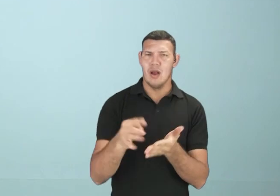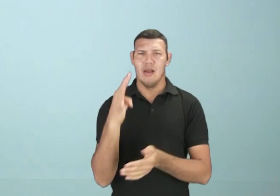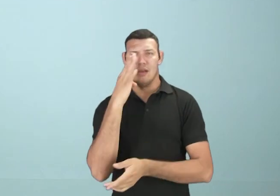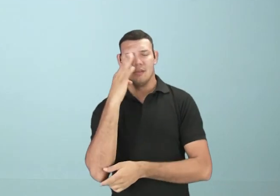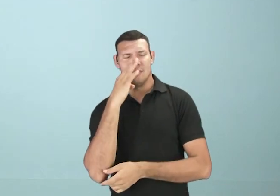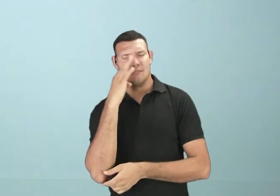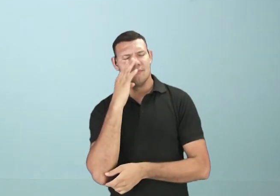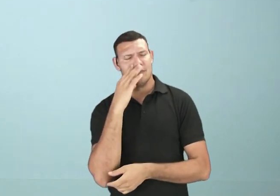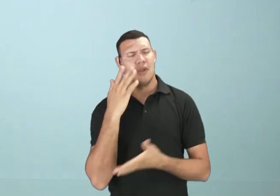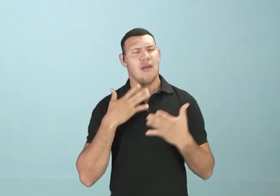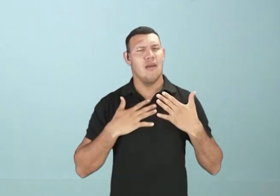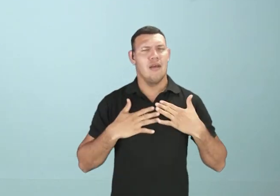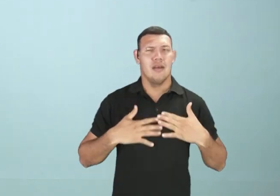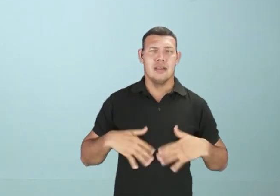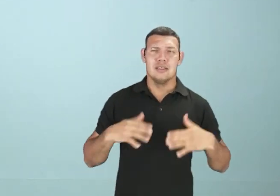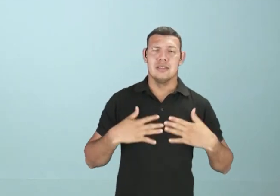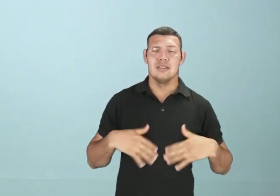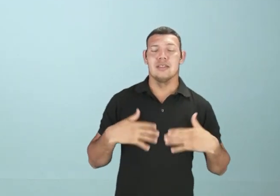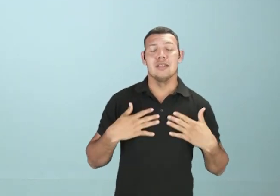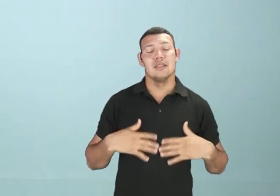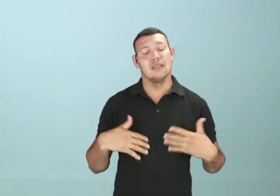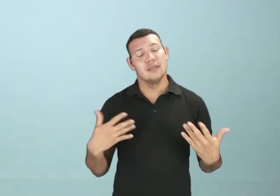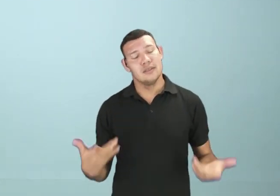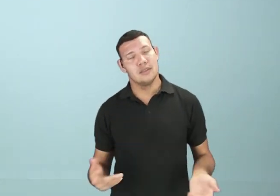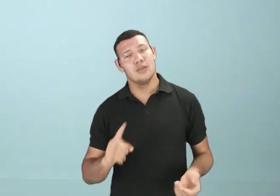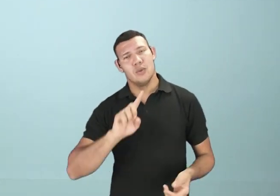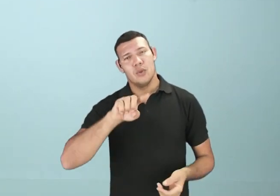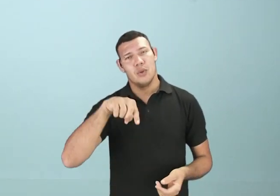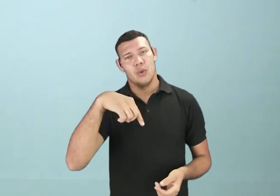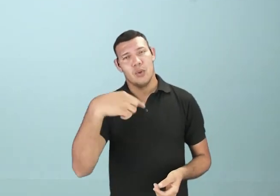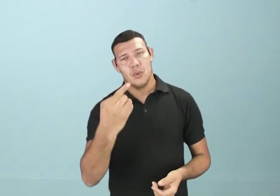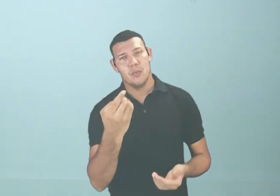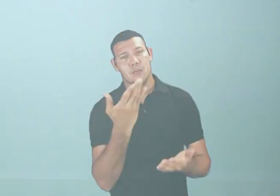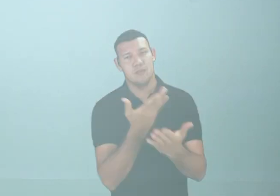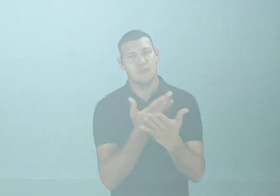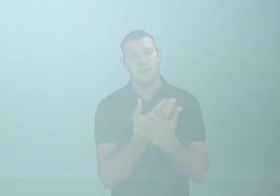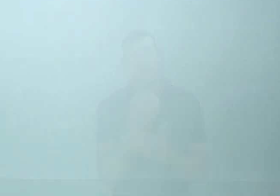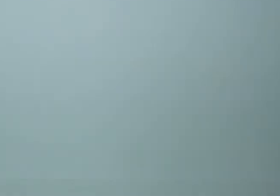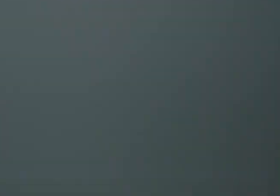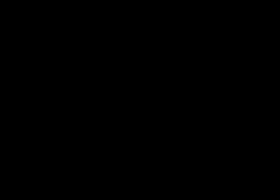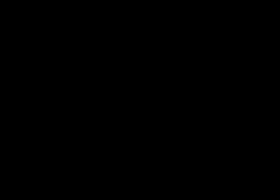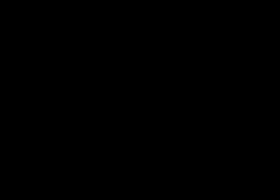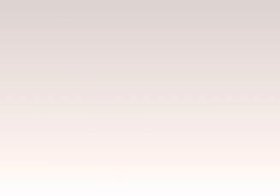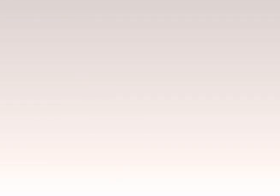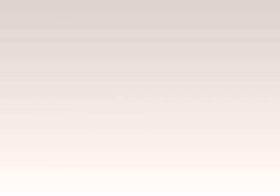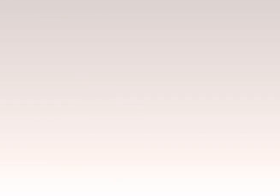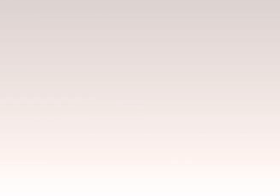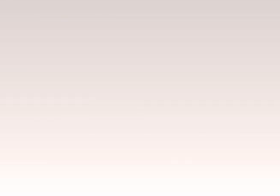muita calma, ok? Uma boa aula, até a próxima, que Deus abençoe a todos.